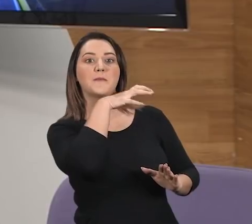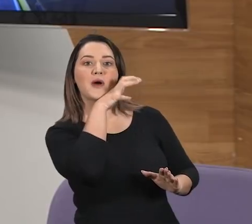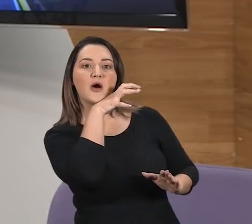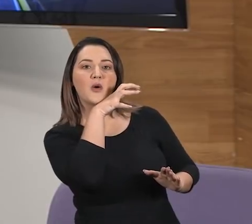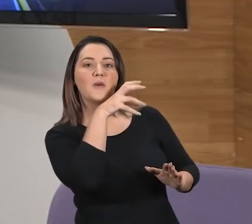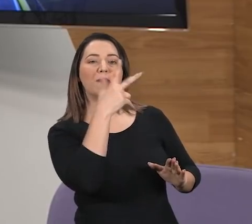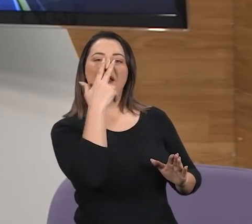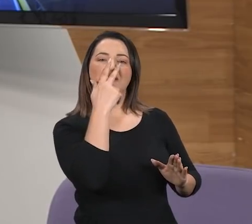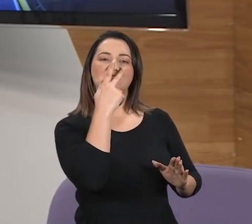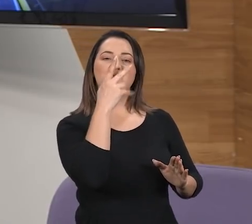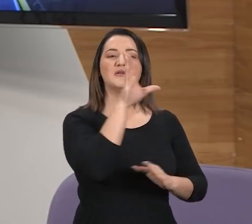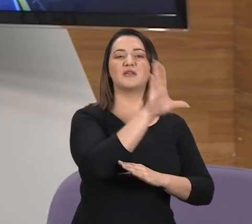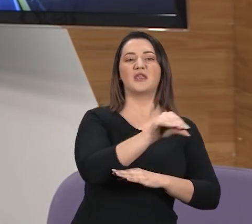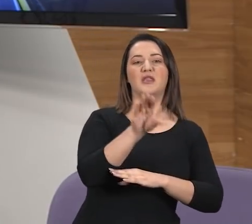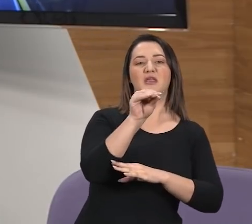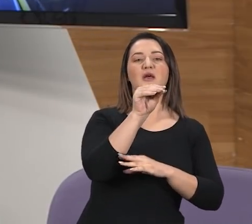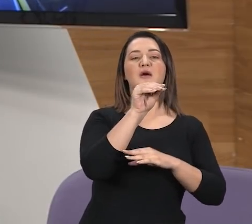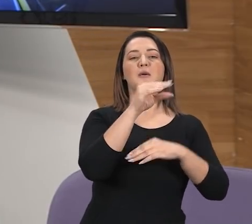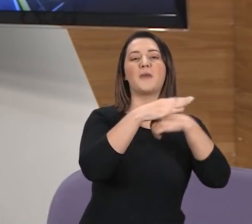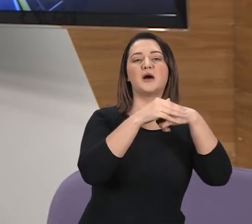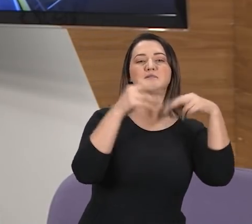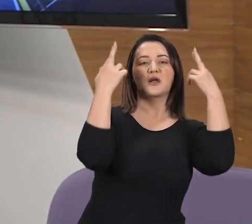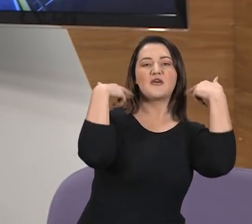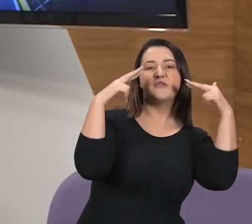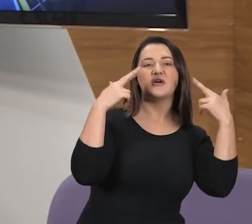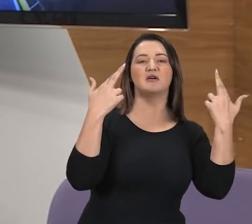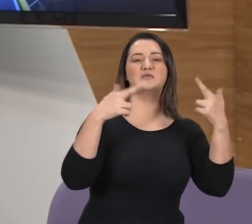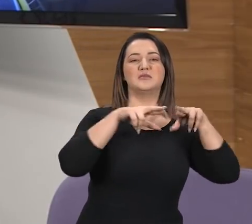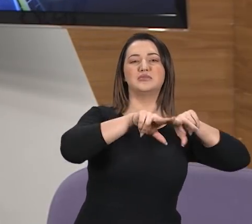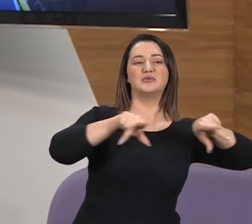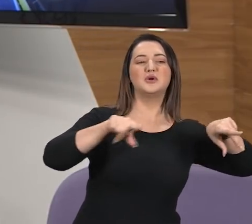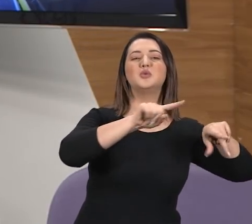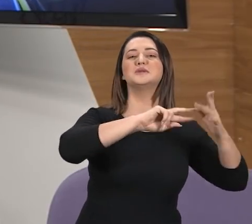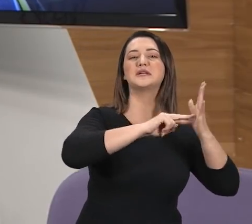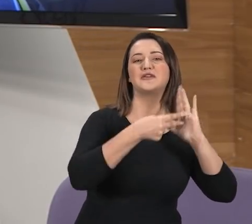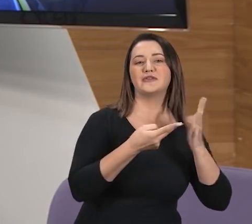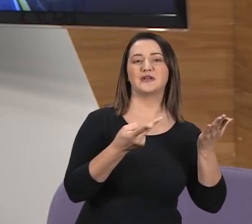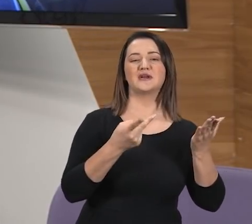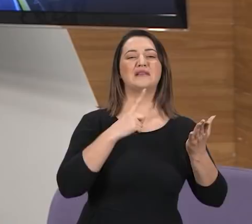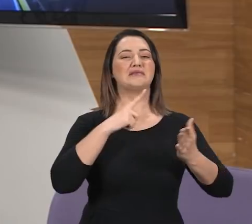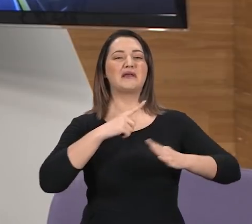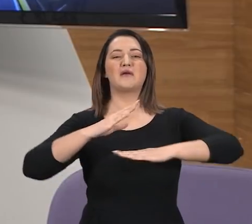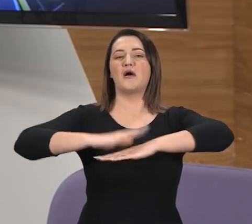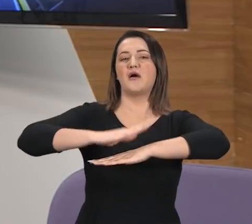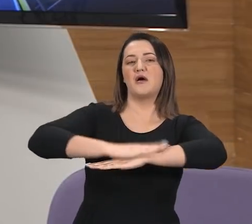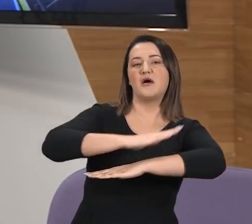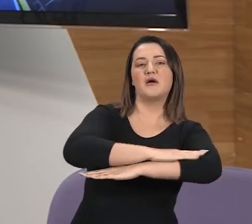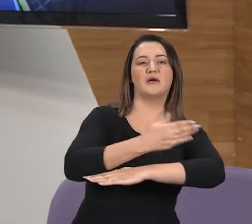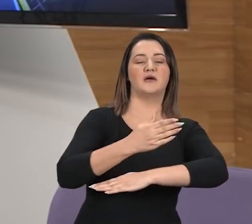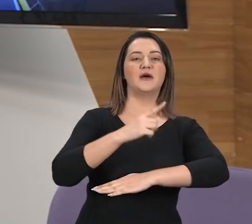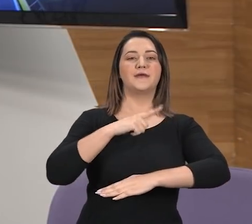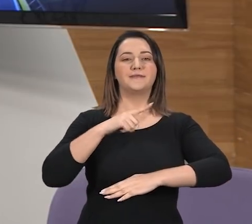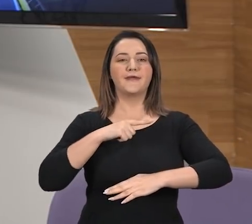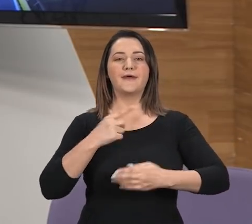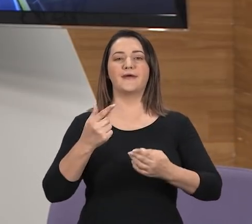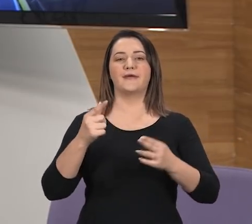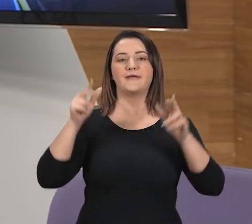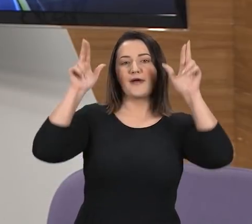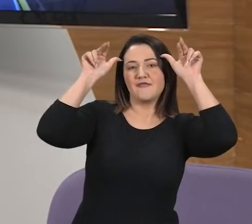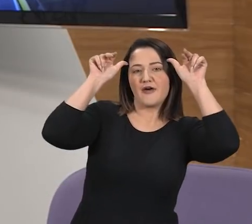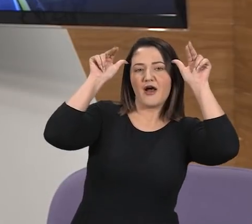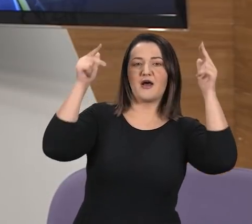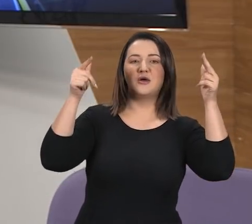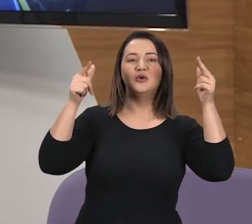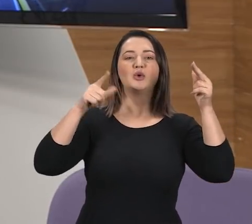chifres, parecendo cordeiro e fala como dragão. E mais, a Bíblia fala de rãs, cavalos,